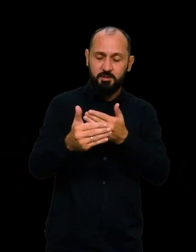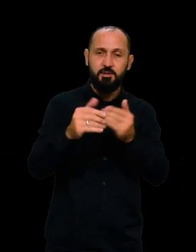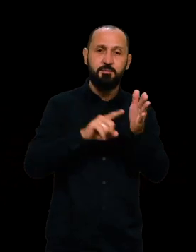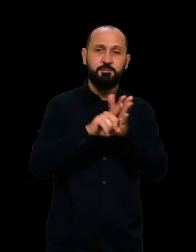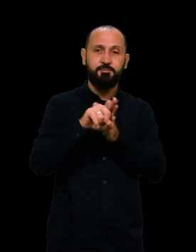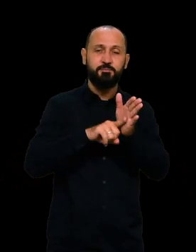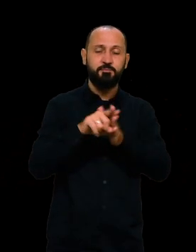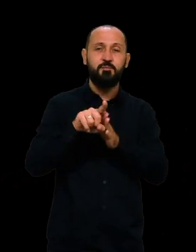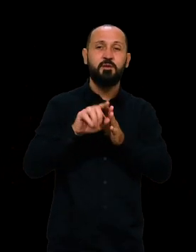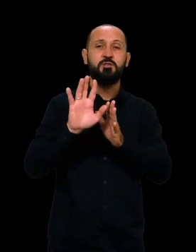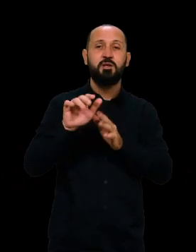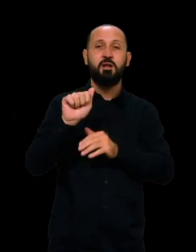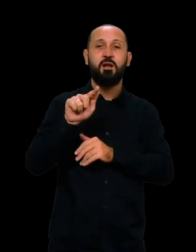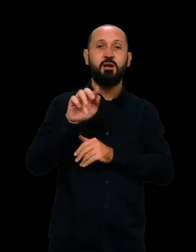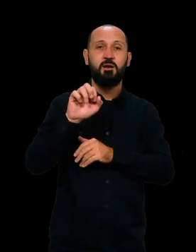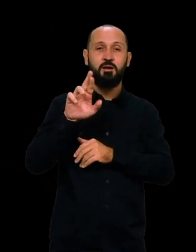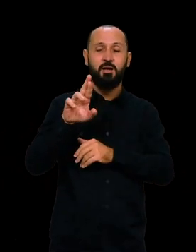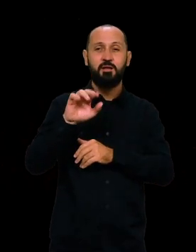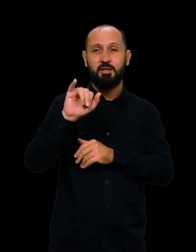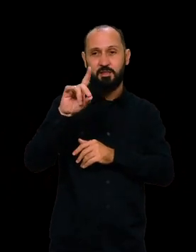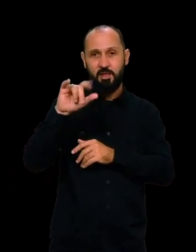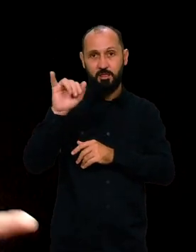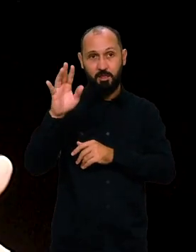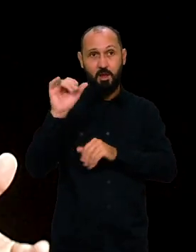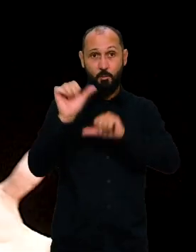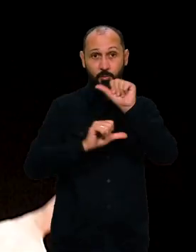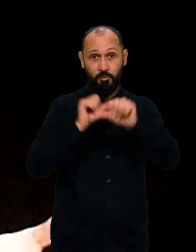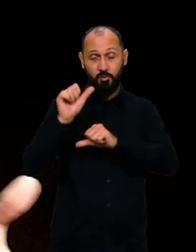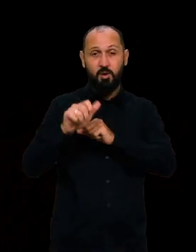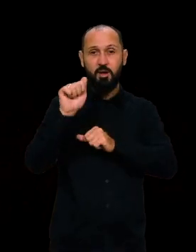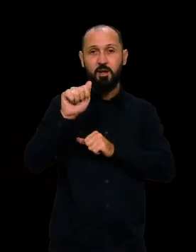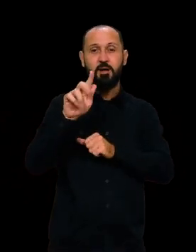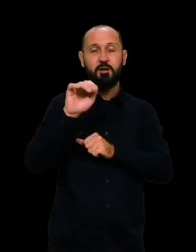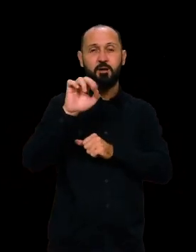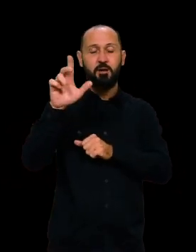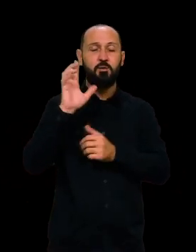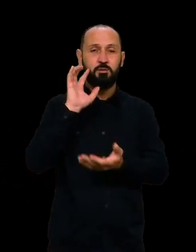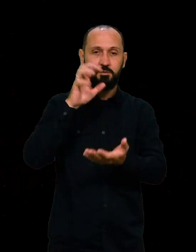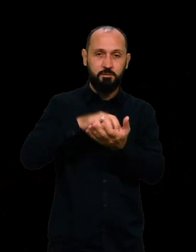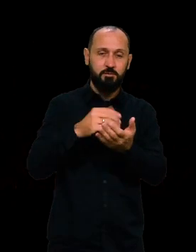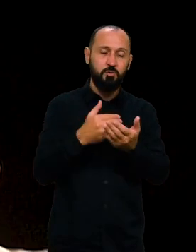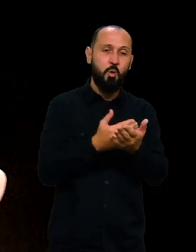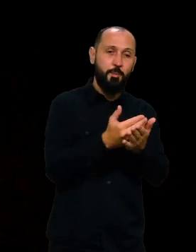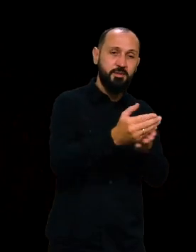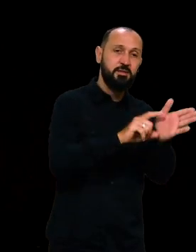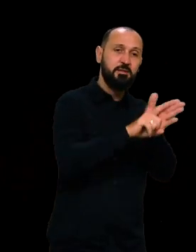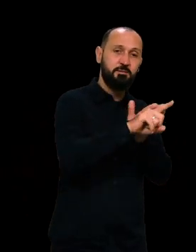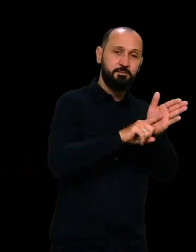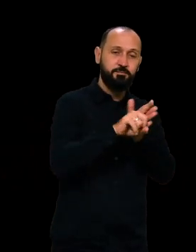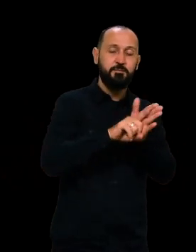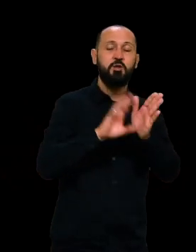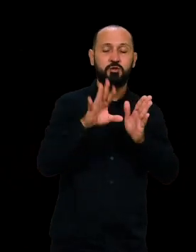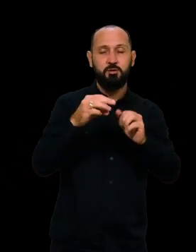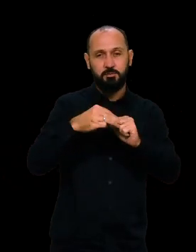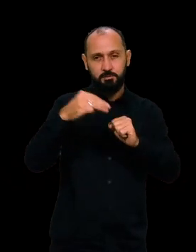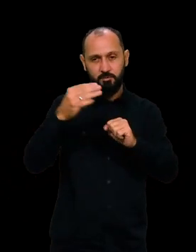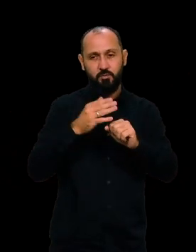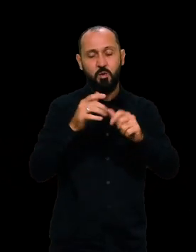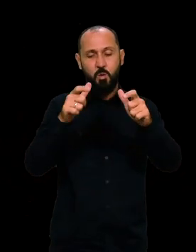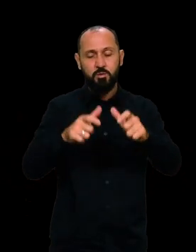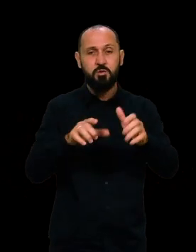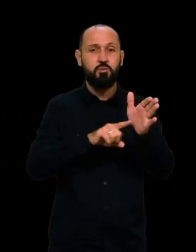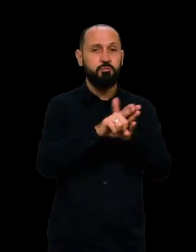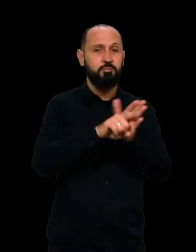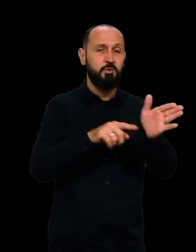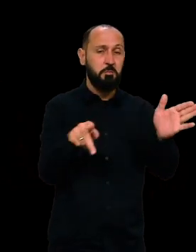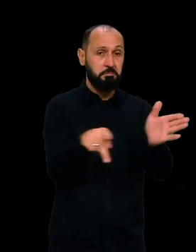fui ser pesquisador da Agraer, aí já era Agraer, né, e da Terra virou Agraer, que virou uma outra agência, eu fui ser pesquisador também,